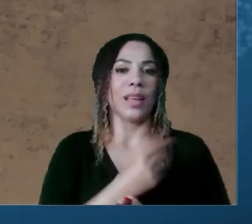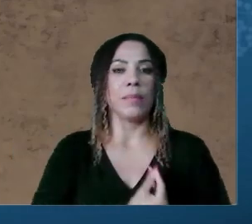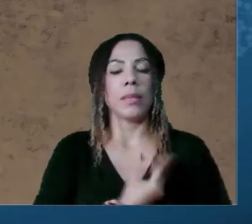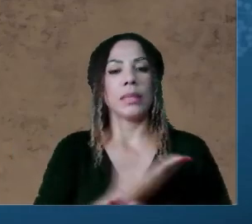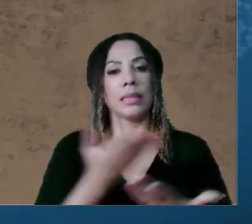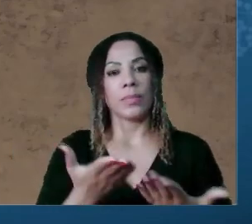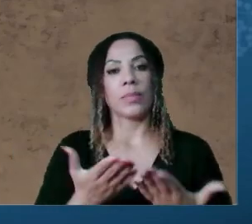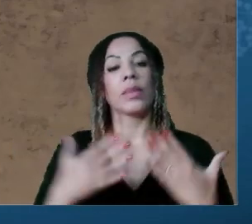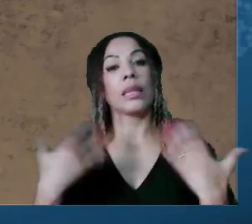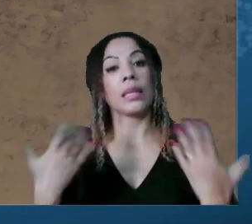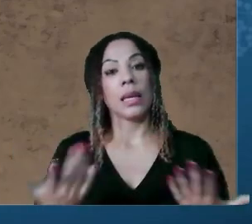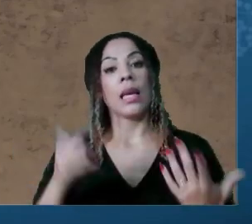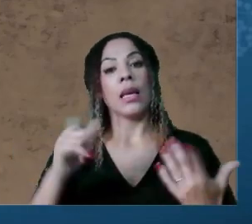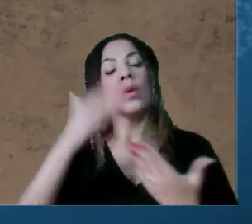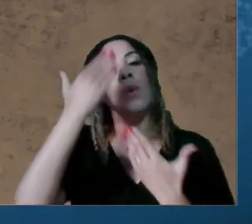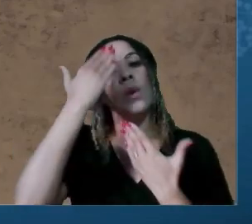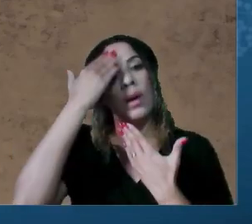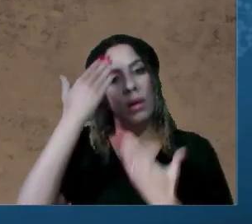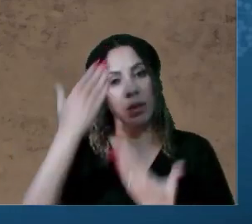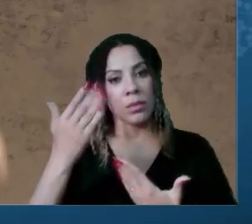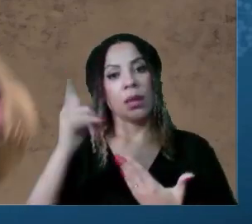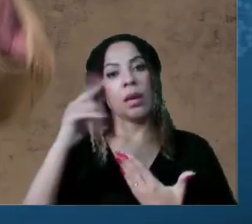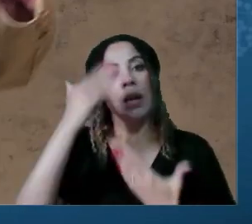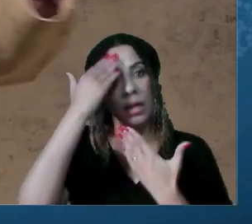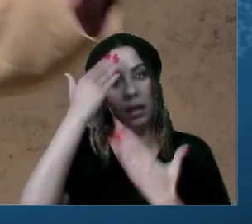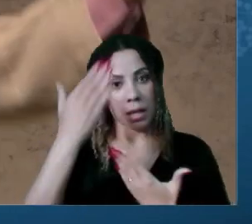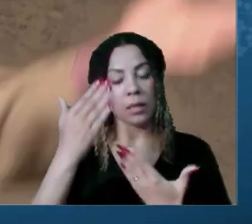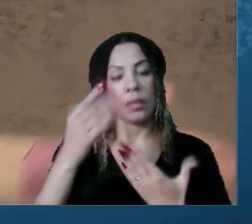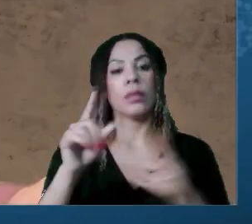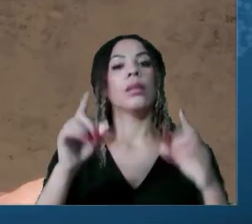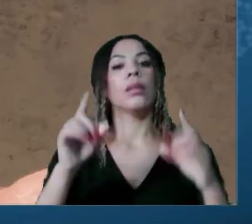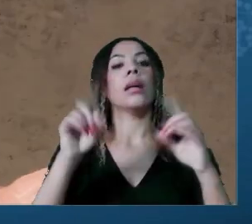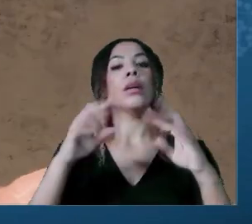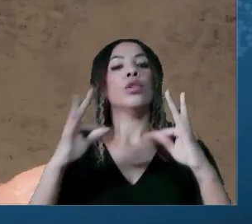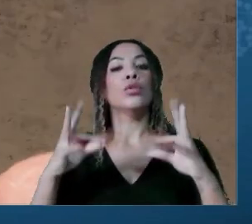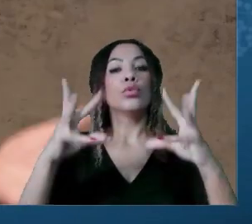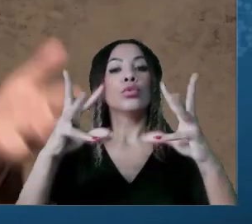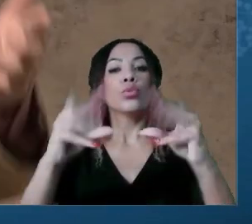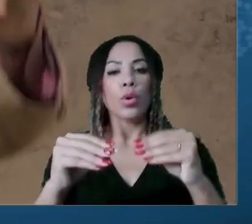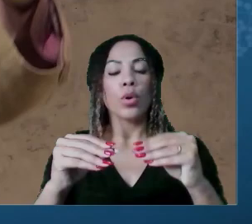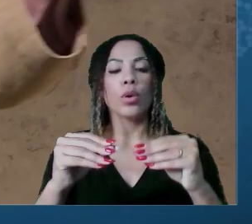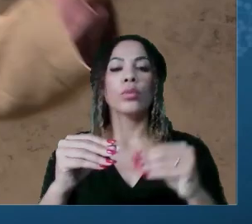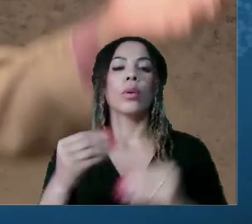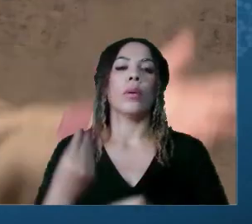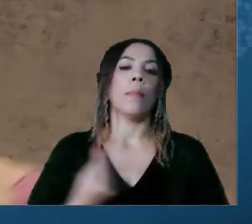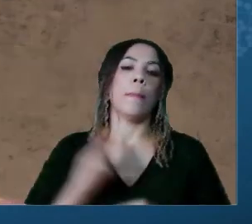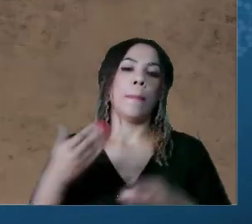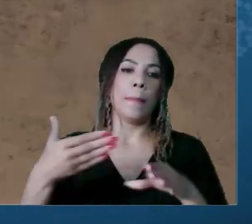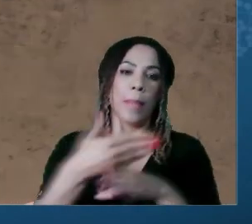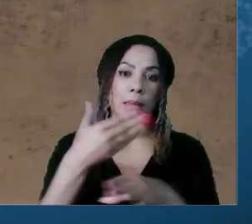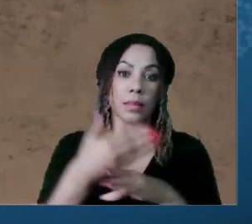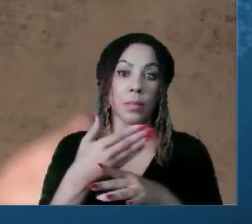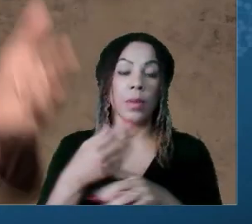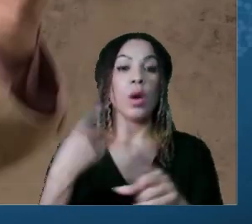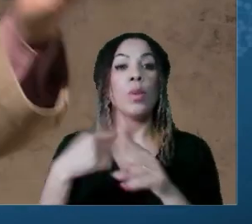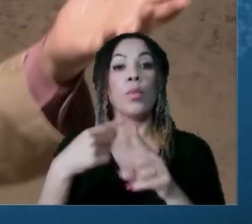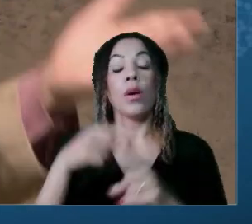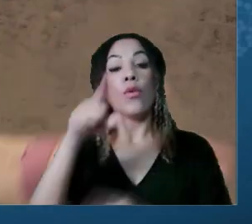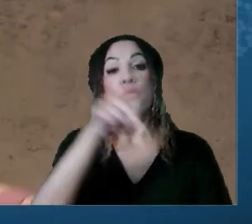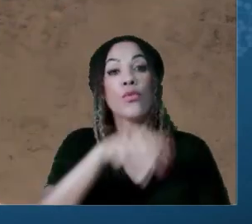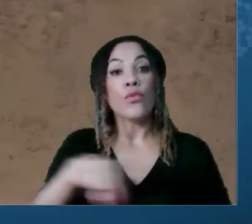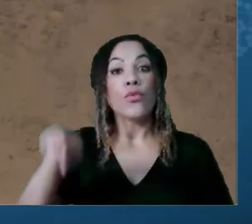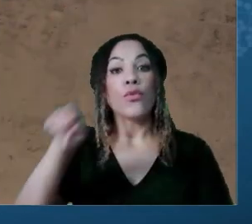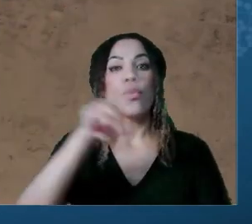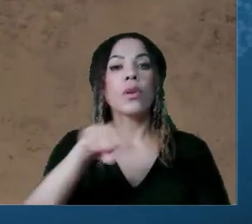isso, esse agradecimento a estender a todos os participantes, que são vocês que fizeram e que